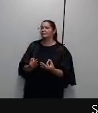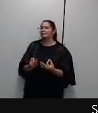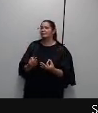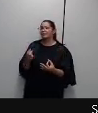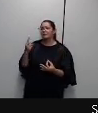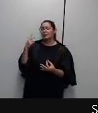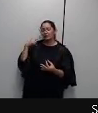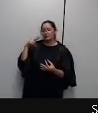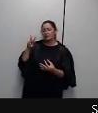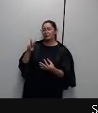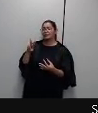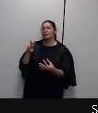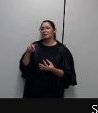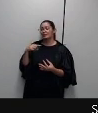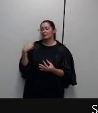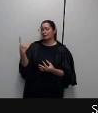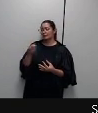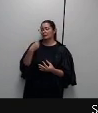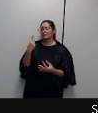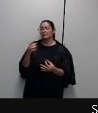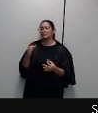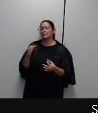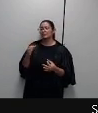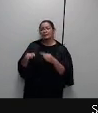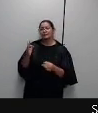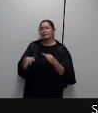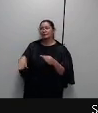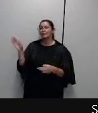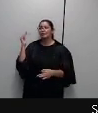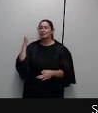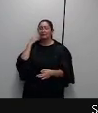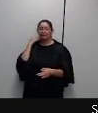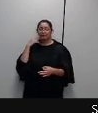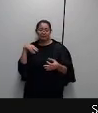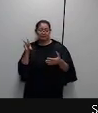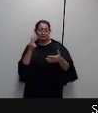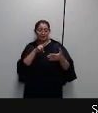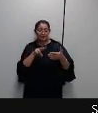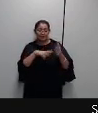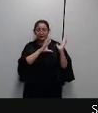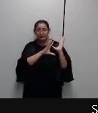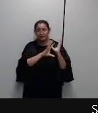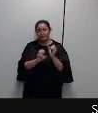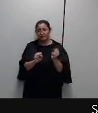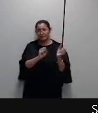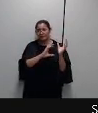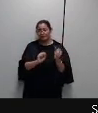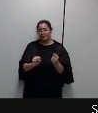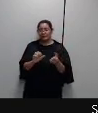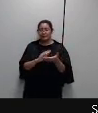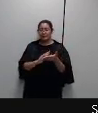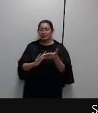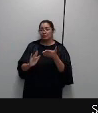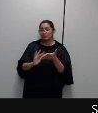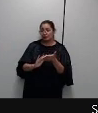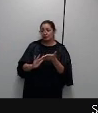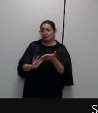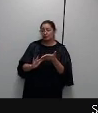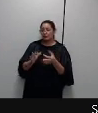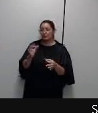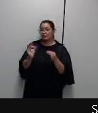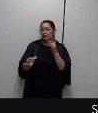nossa dependência revisitar os cálculos realizados pela contadoria judicial bem como